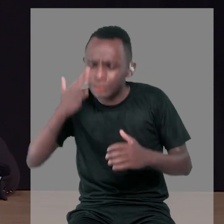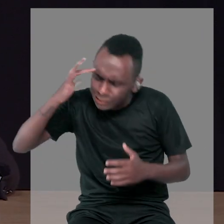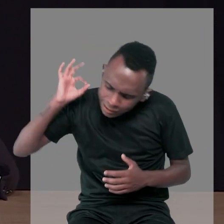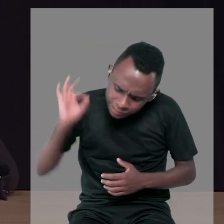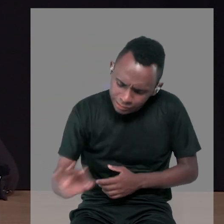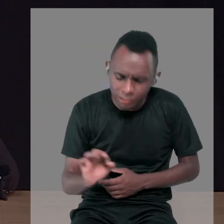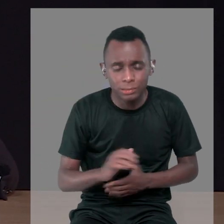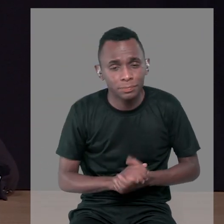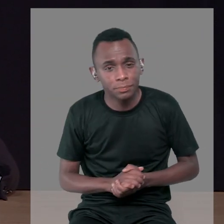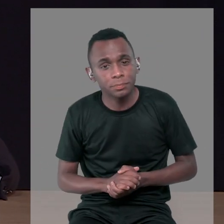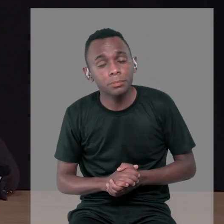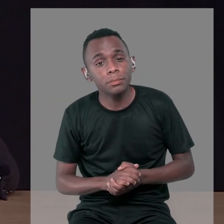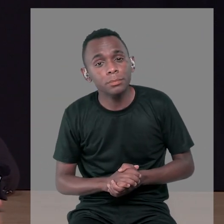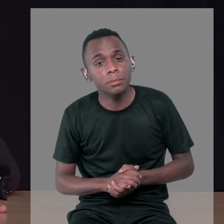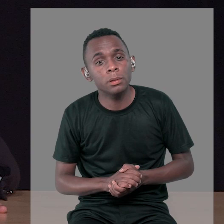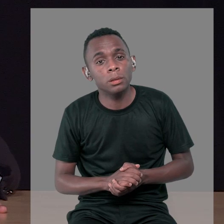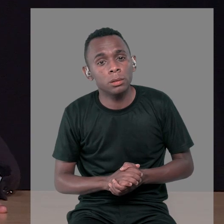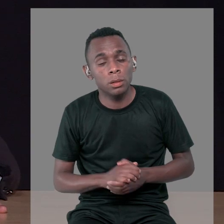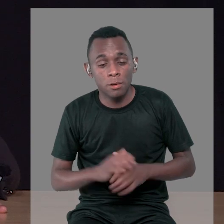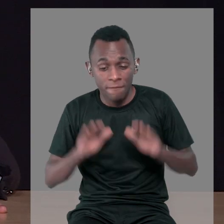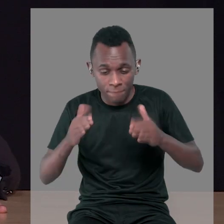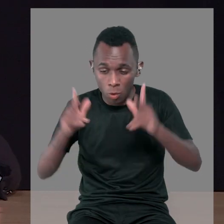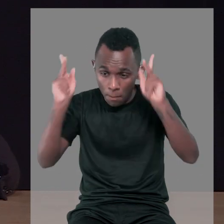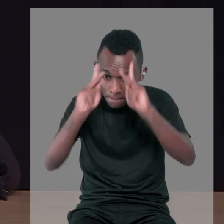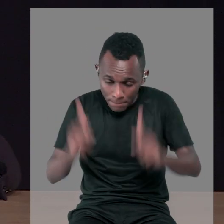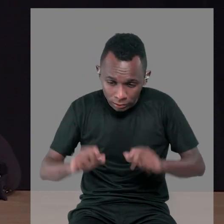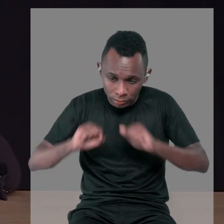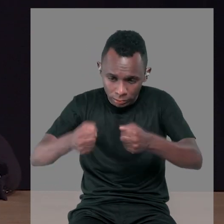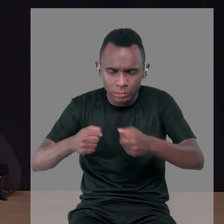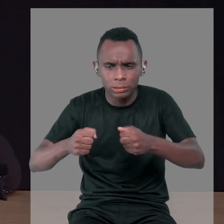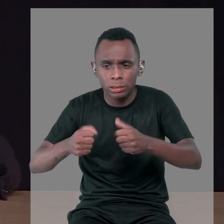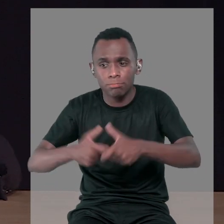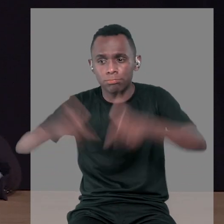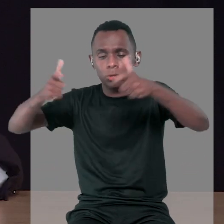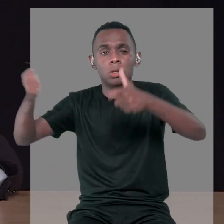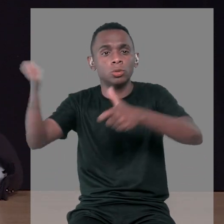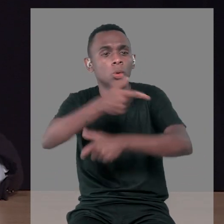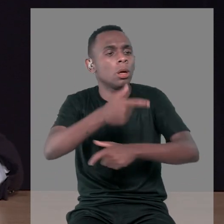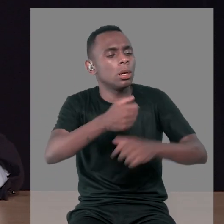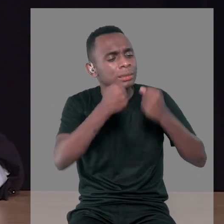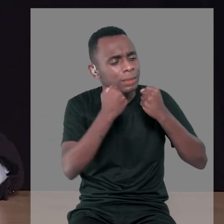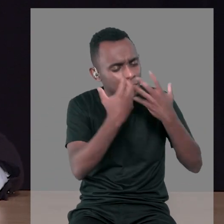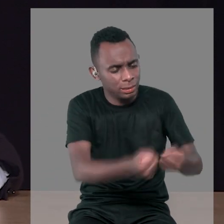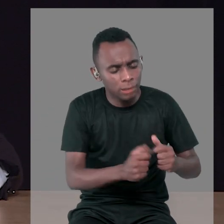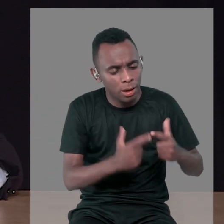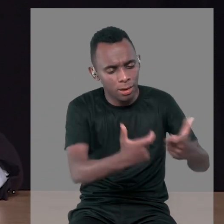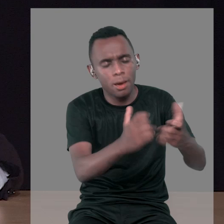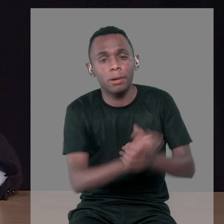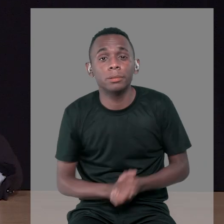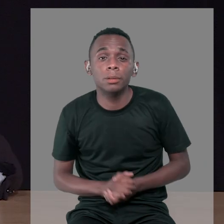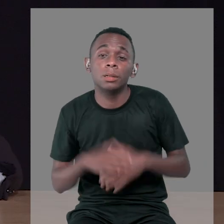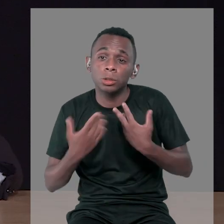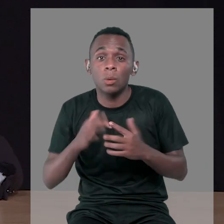da paz é moralmente superior à defesa da guerra. Não tô, né? Essa frase, ela pode ser correta, ela só não